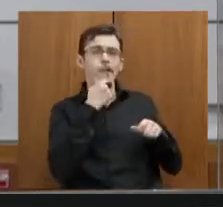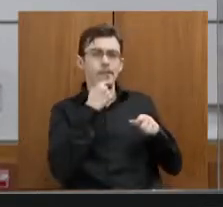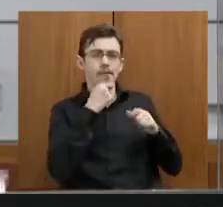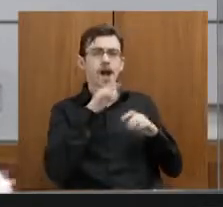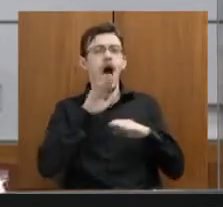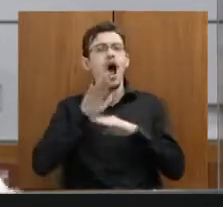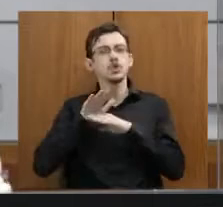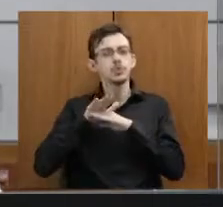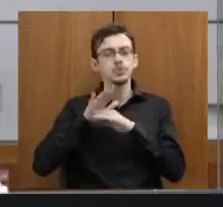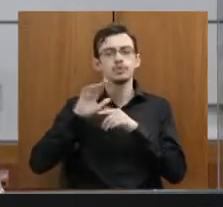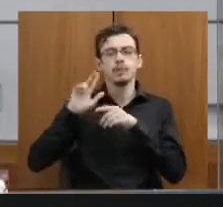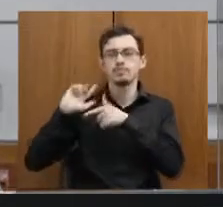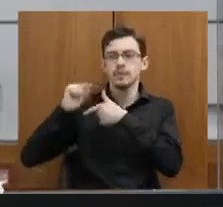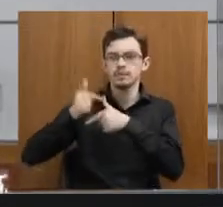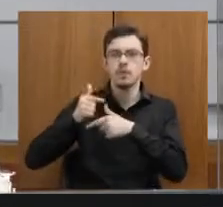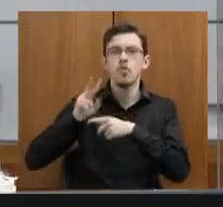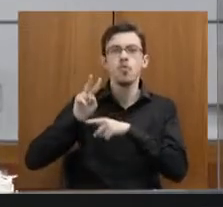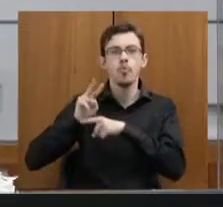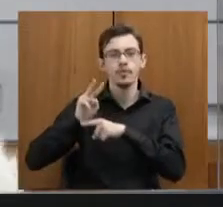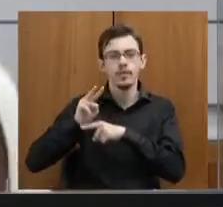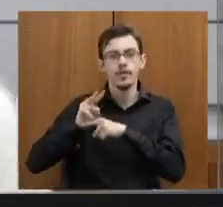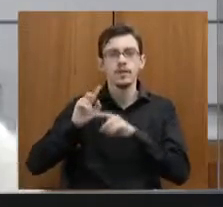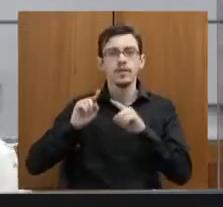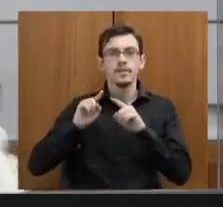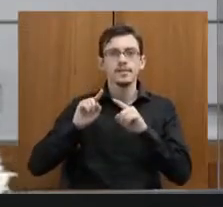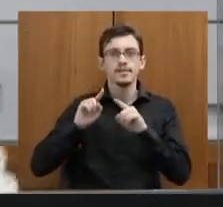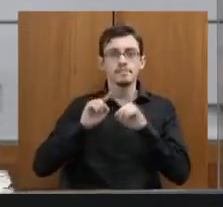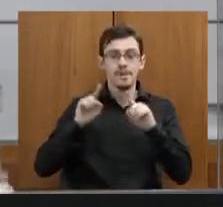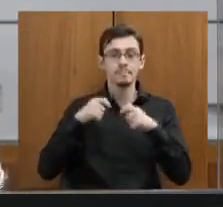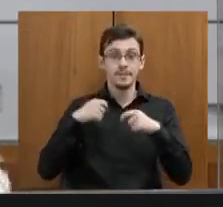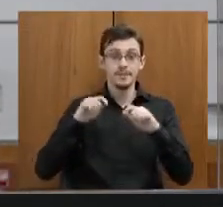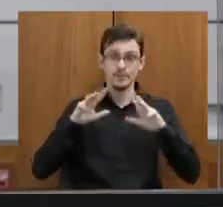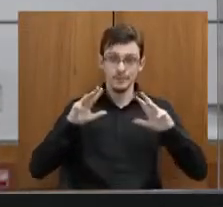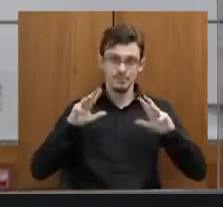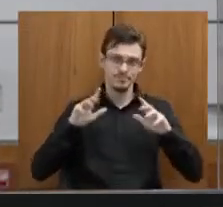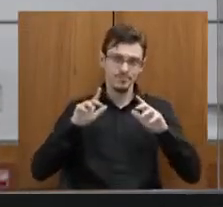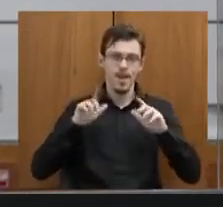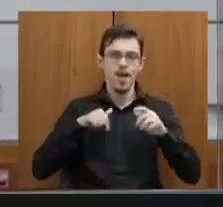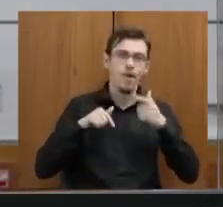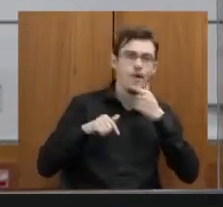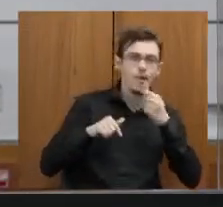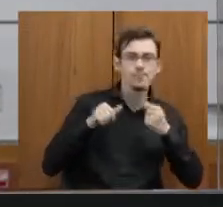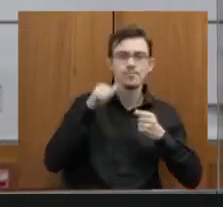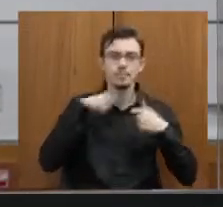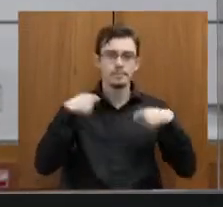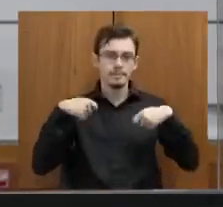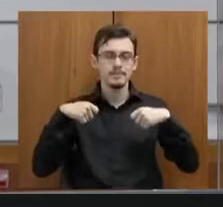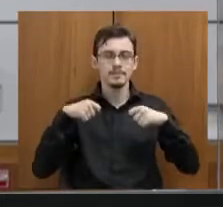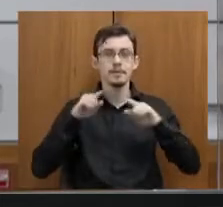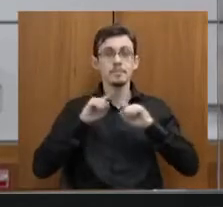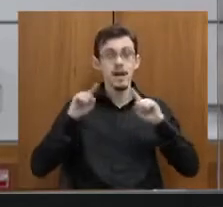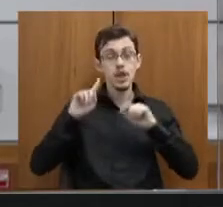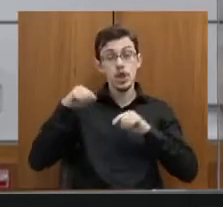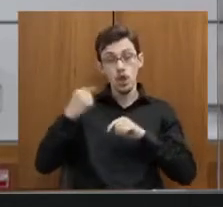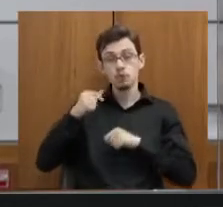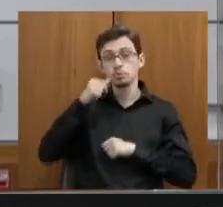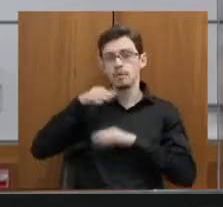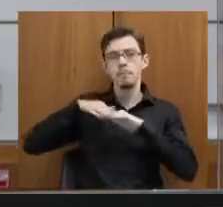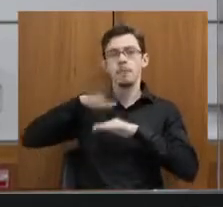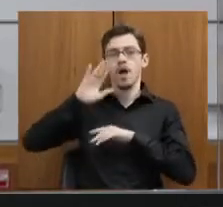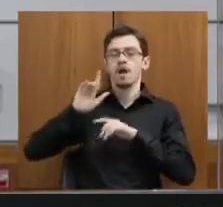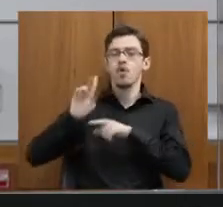não vai existir nós aqui se não tiver As tuas energias né para ter um sempre seus das Duas né e cada um no seu papel sem motivo